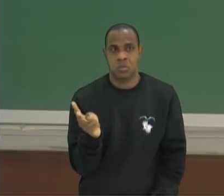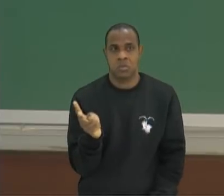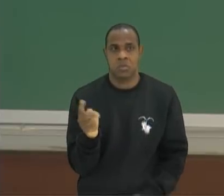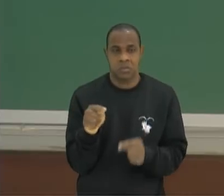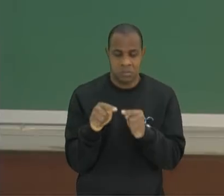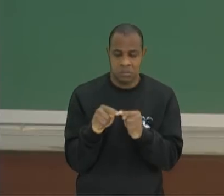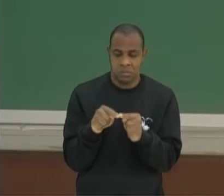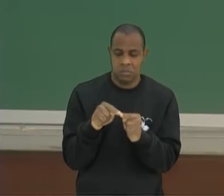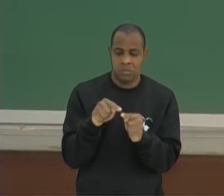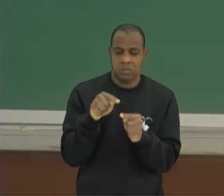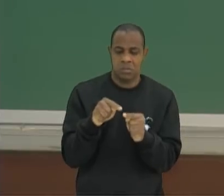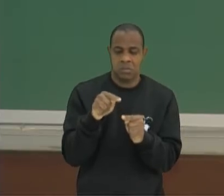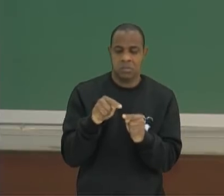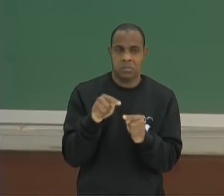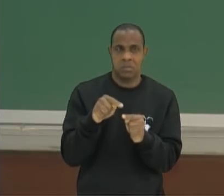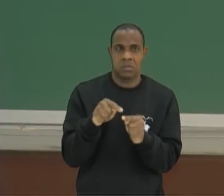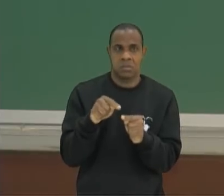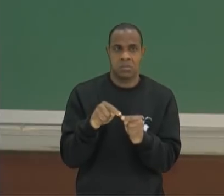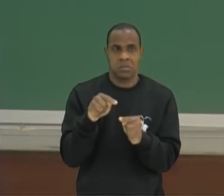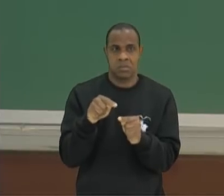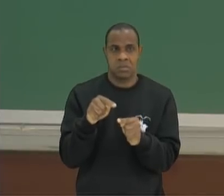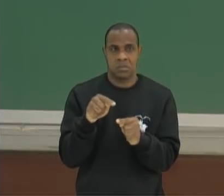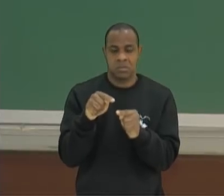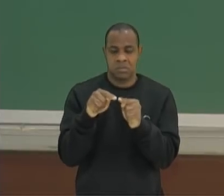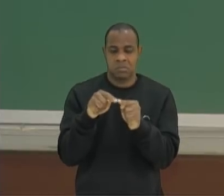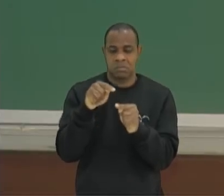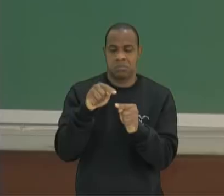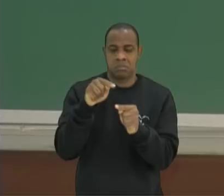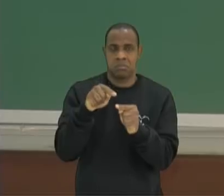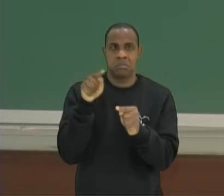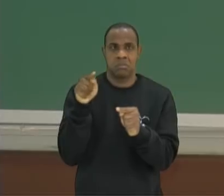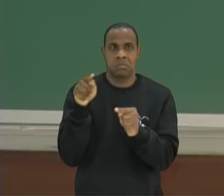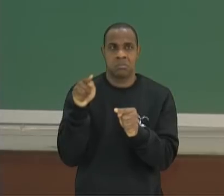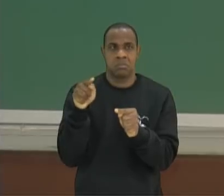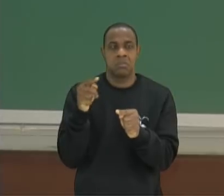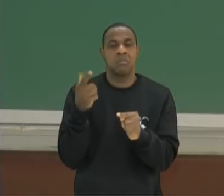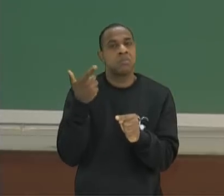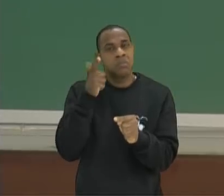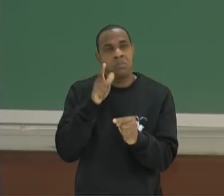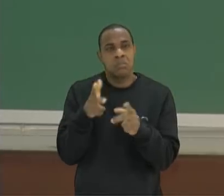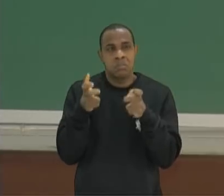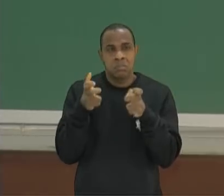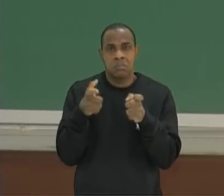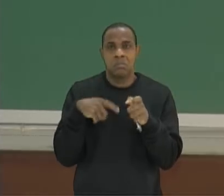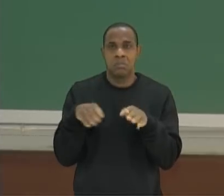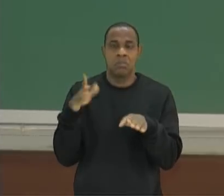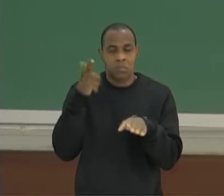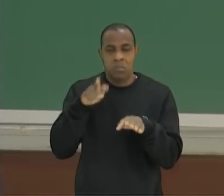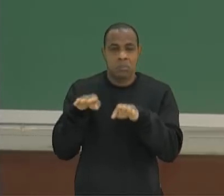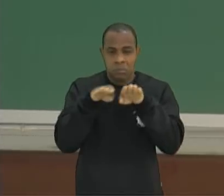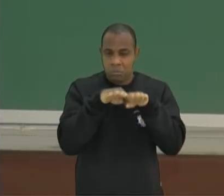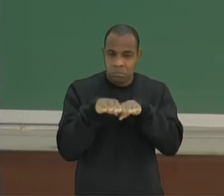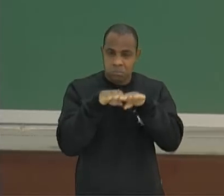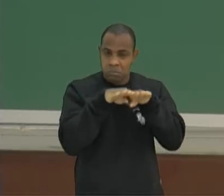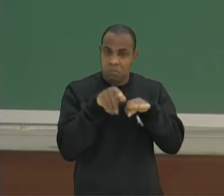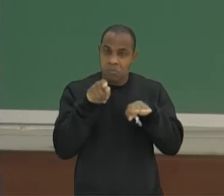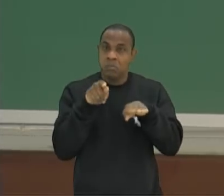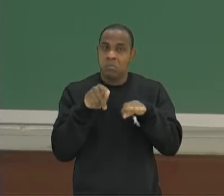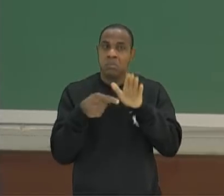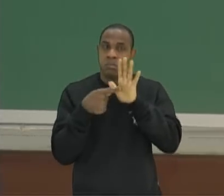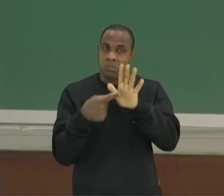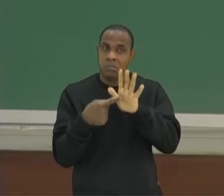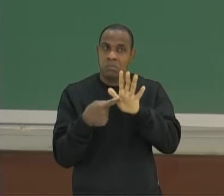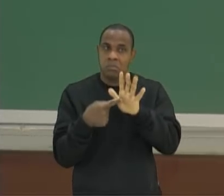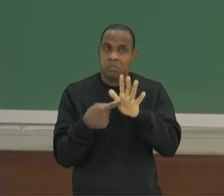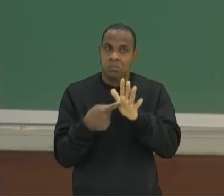onda aqui. Se você for pegar a próxima crista subsequente, então você consegue manter um padrão. E esse padrão então é definido